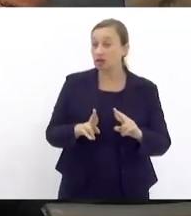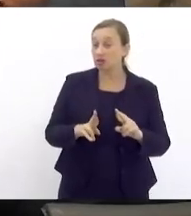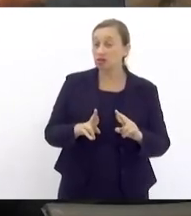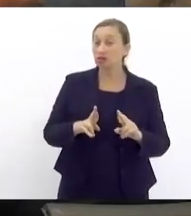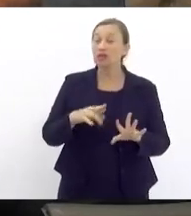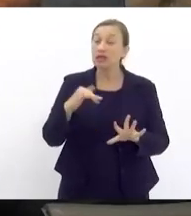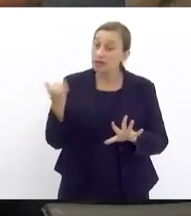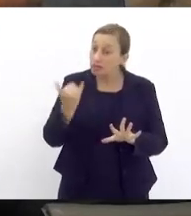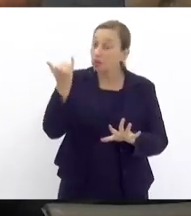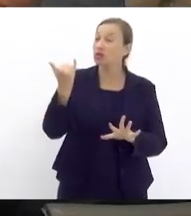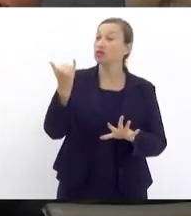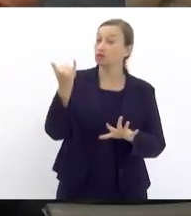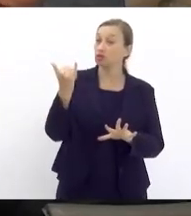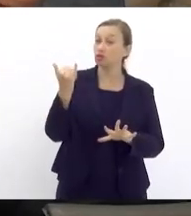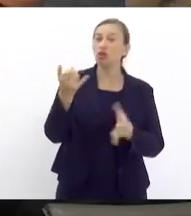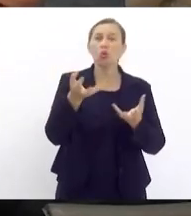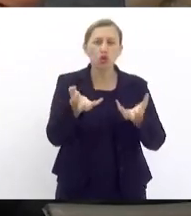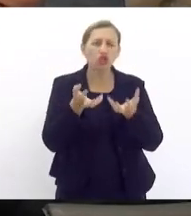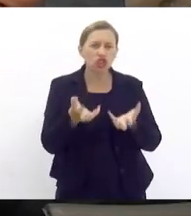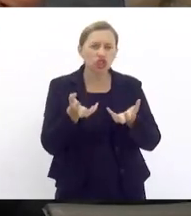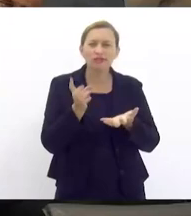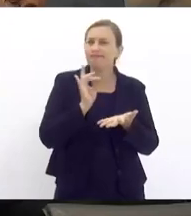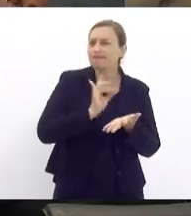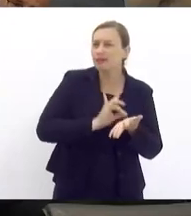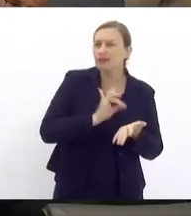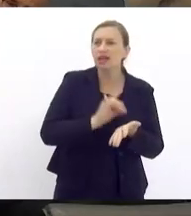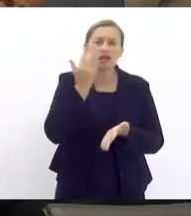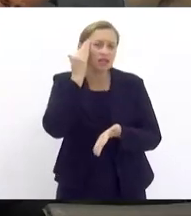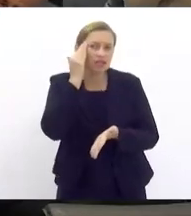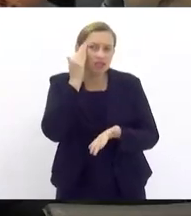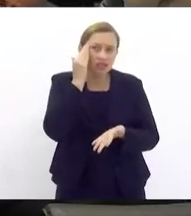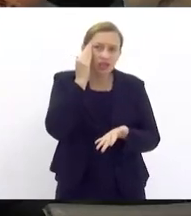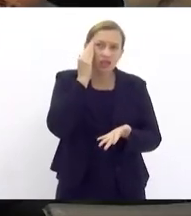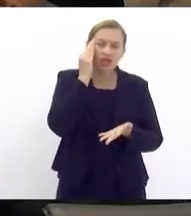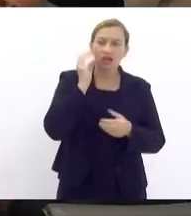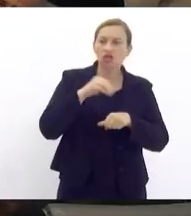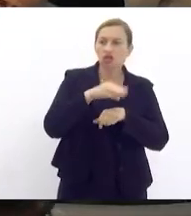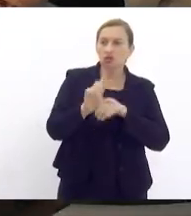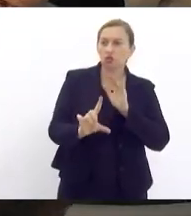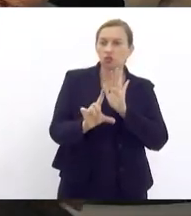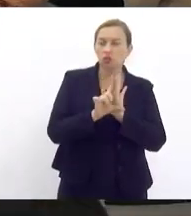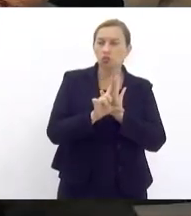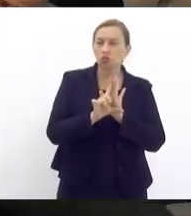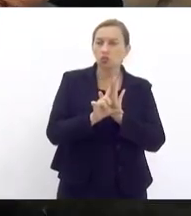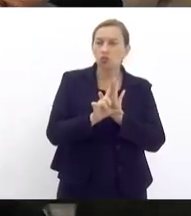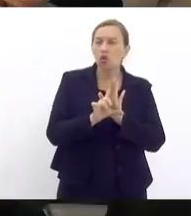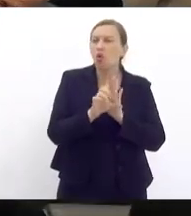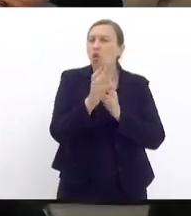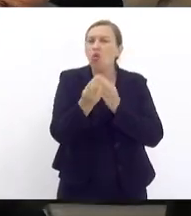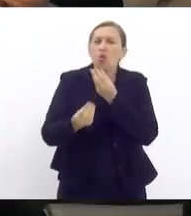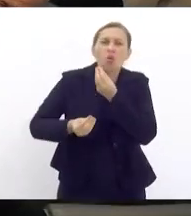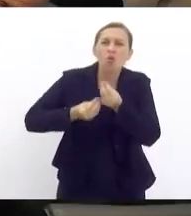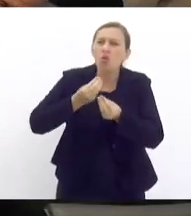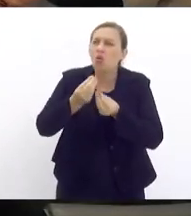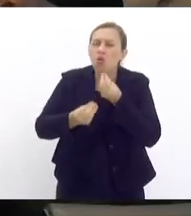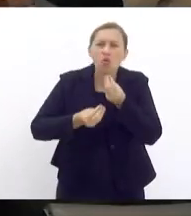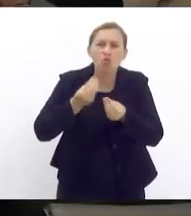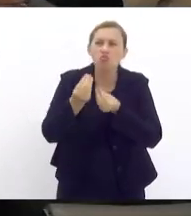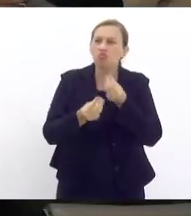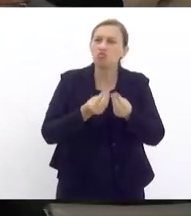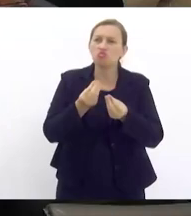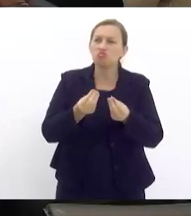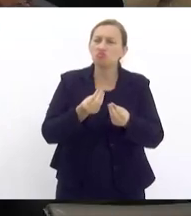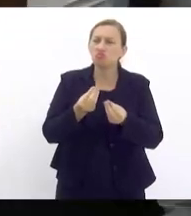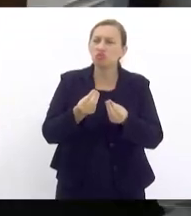importante e eu queria na verdade entender essa indicação Legislativa como um Manifesto